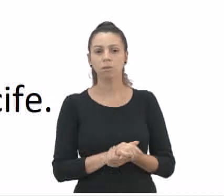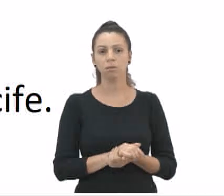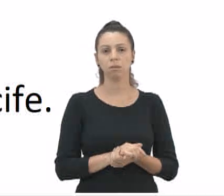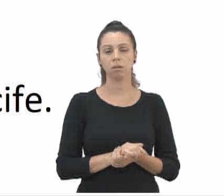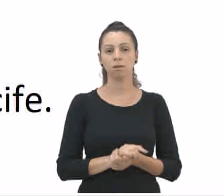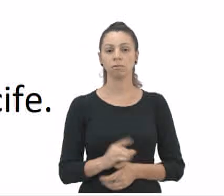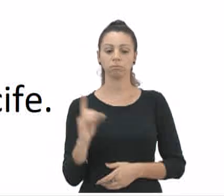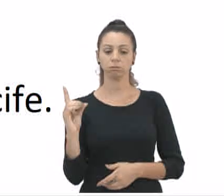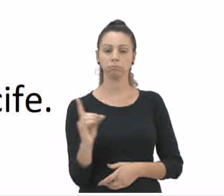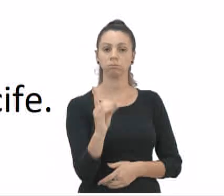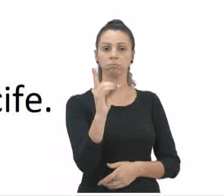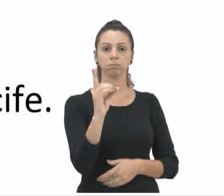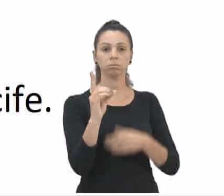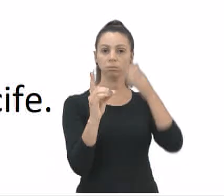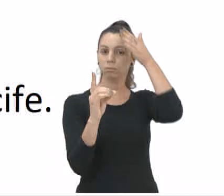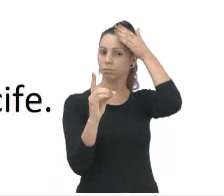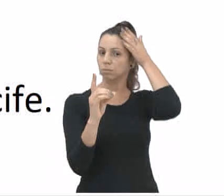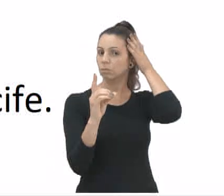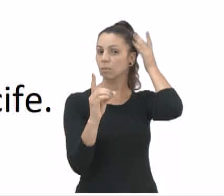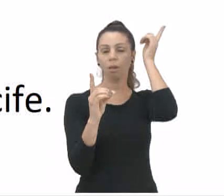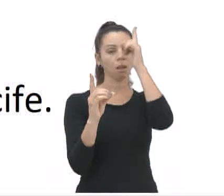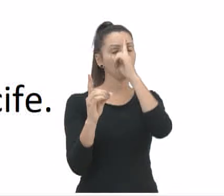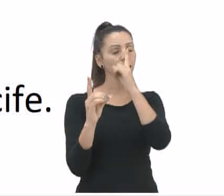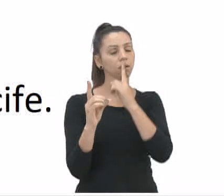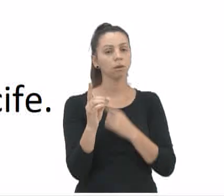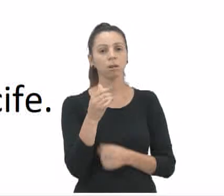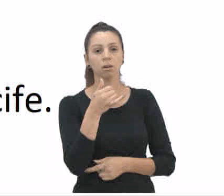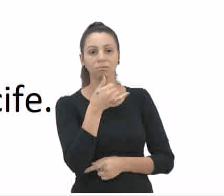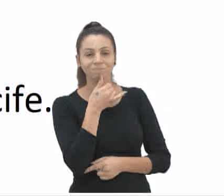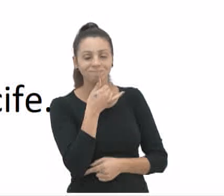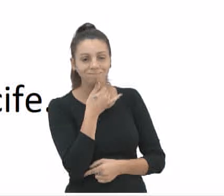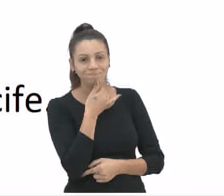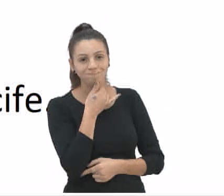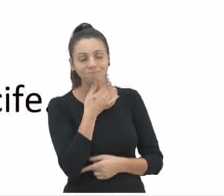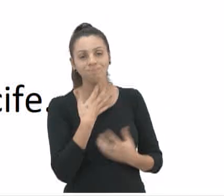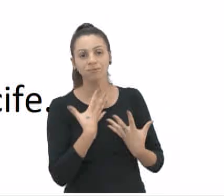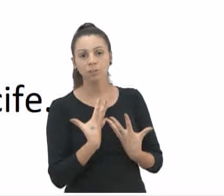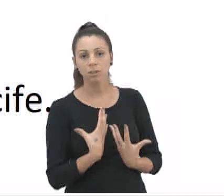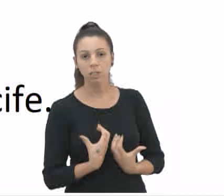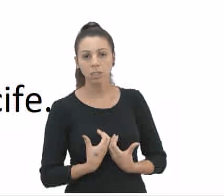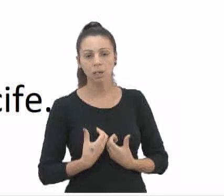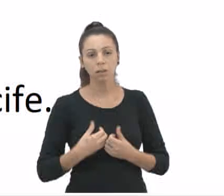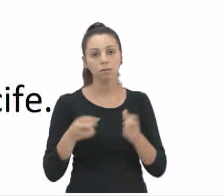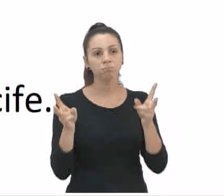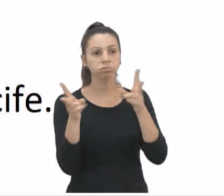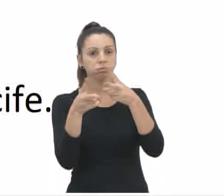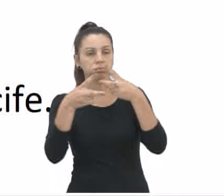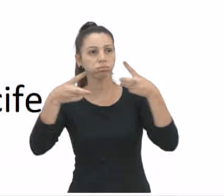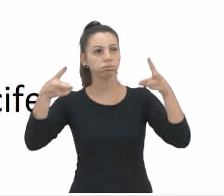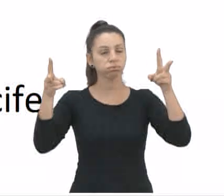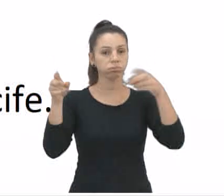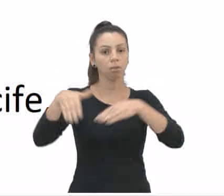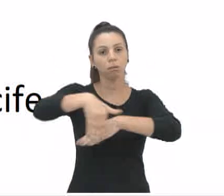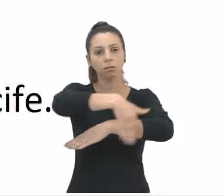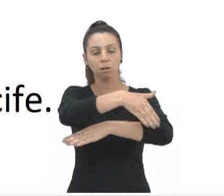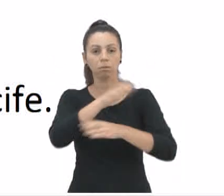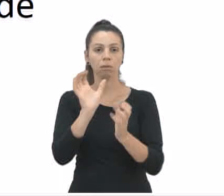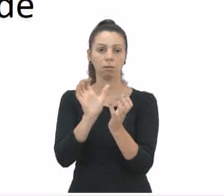em pé à porta, exausta, ao vento das ruas do Recife.